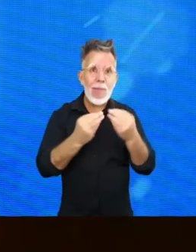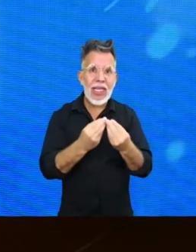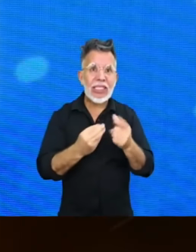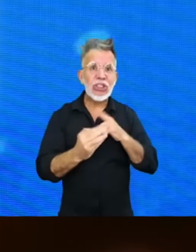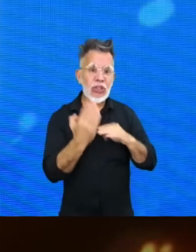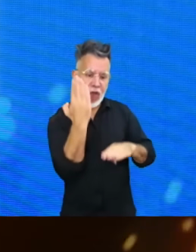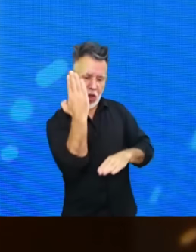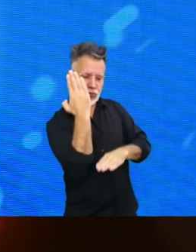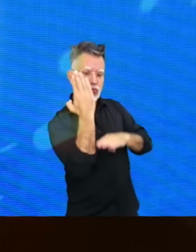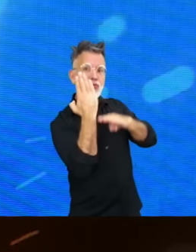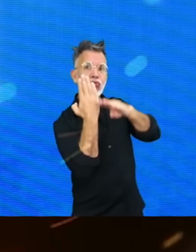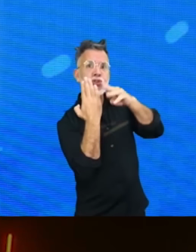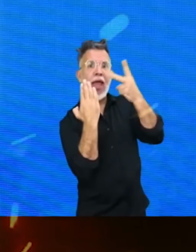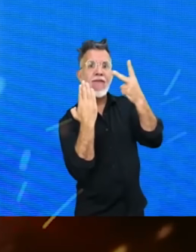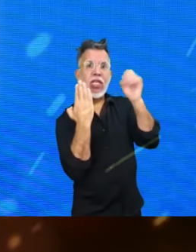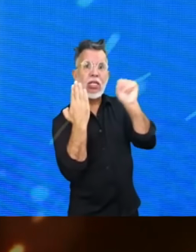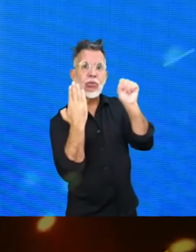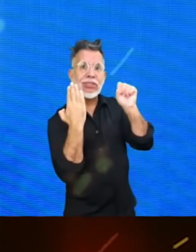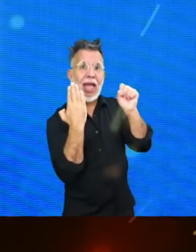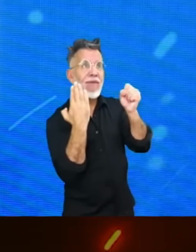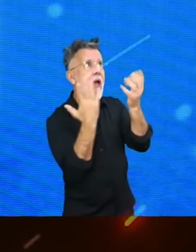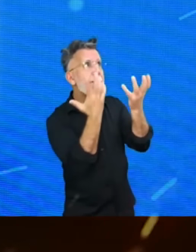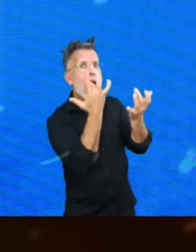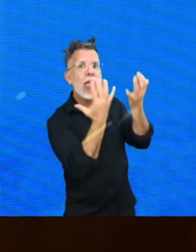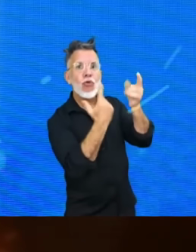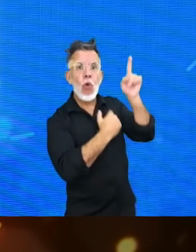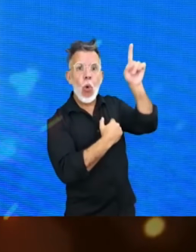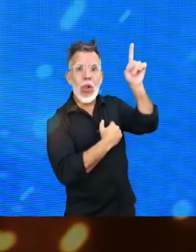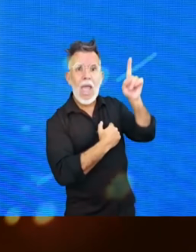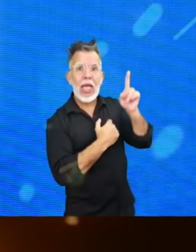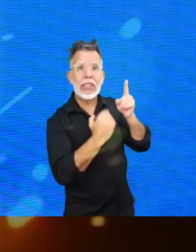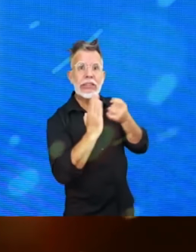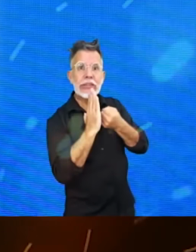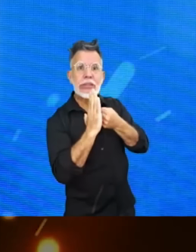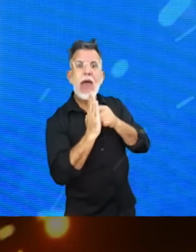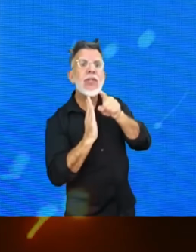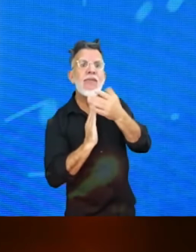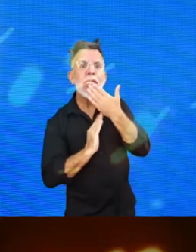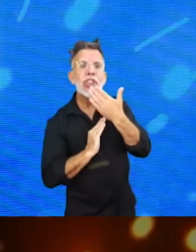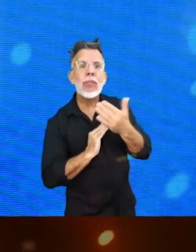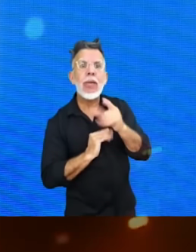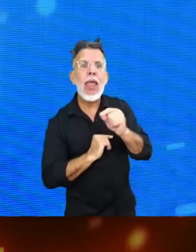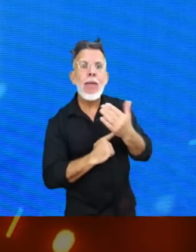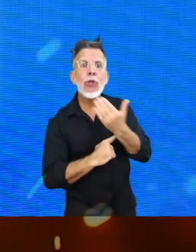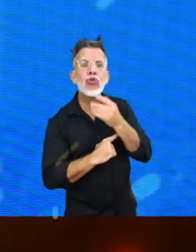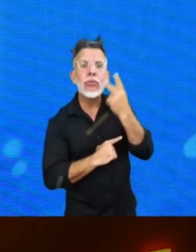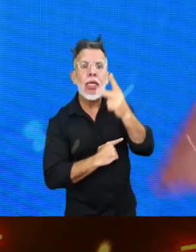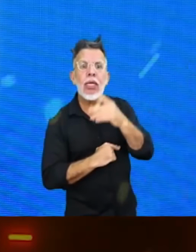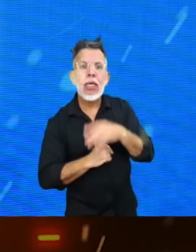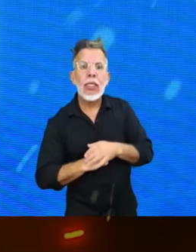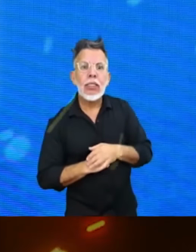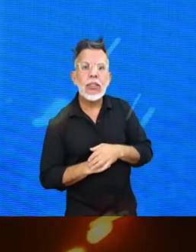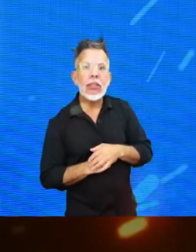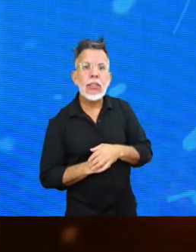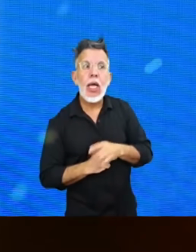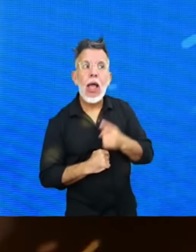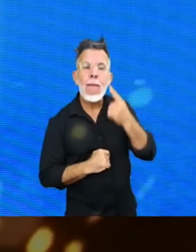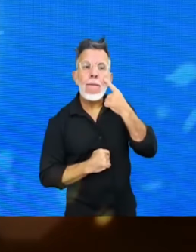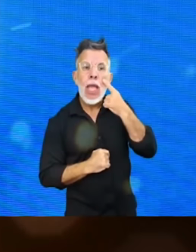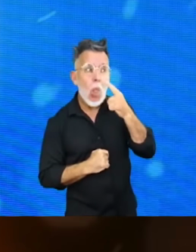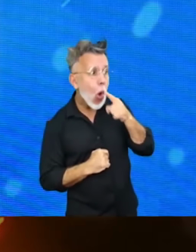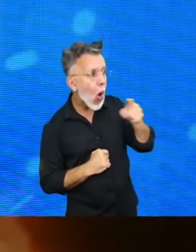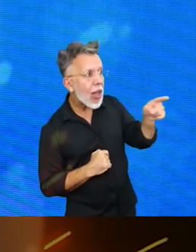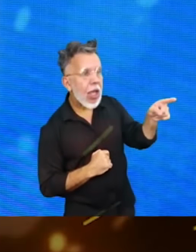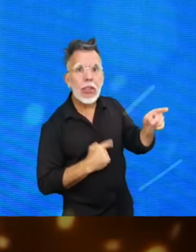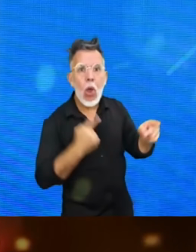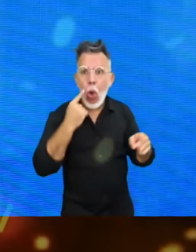pegando fogo agora esse apartamento estragou o elevador você vai chamar quem aqui para socorrer essa pessoa pensa só nisso olha para esses candidatos